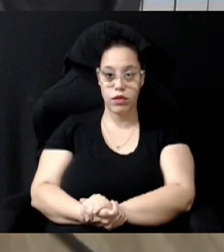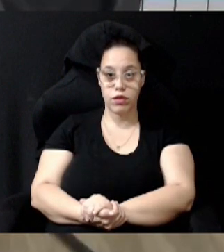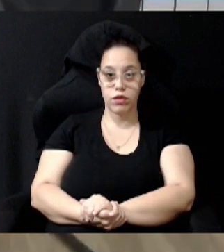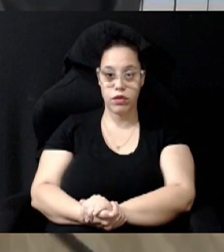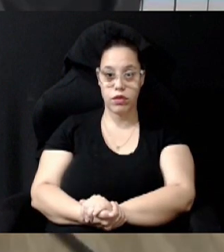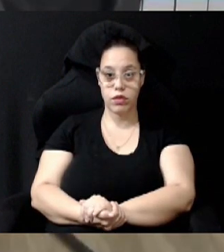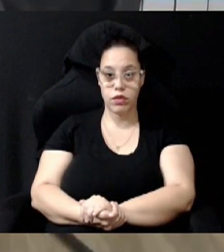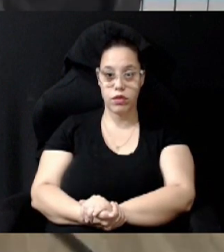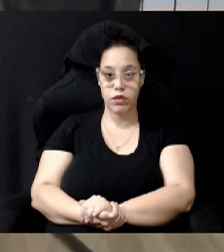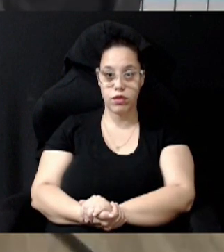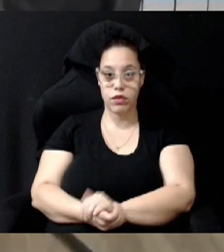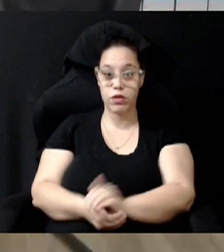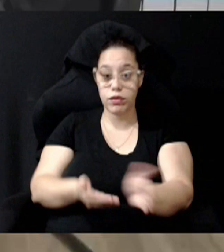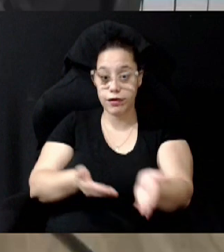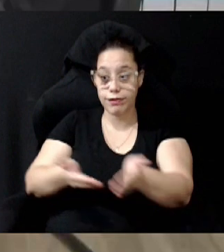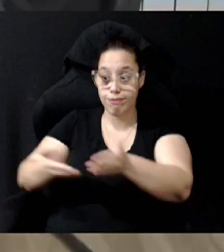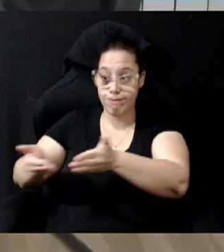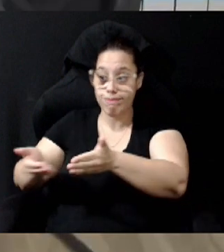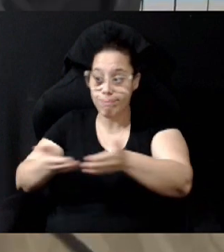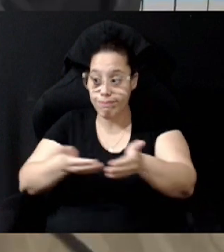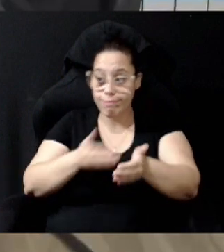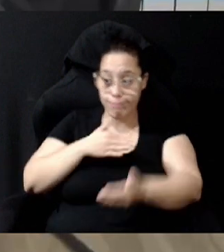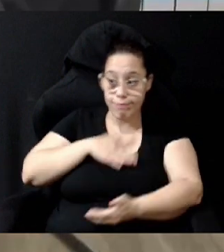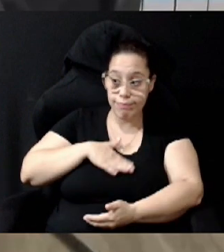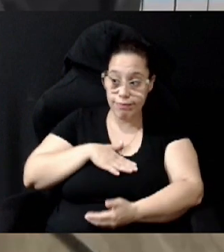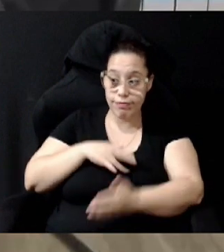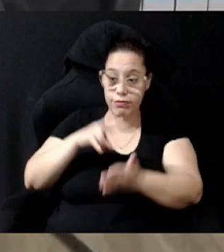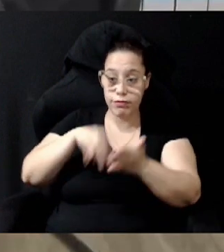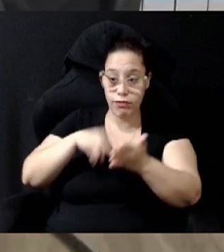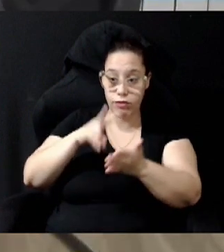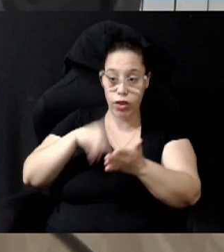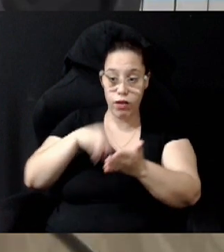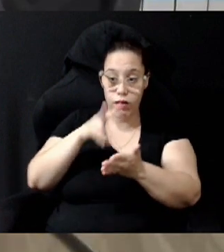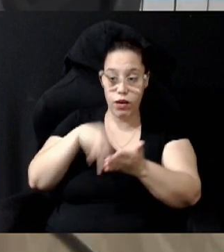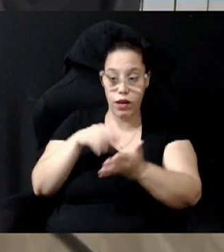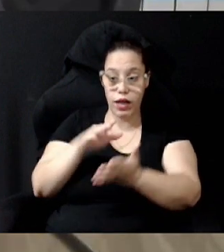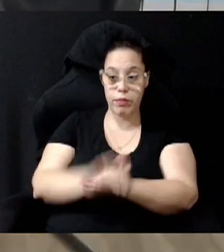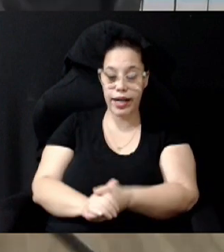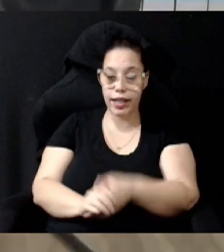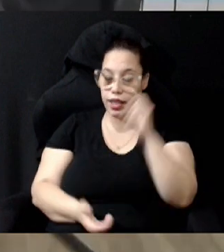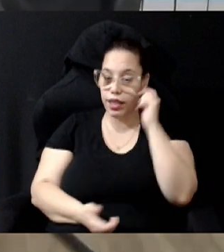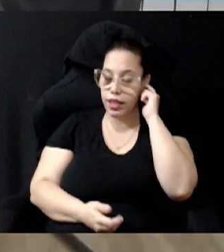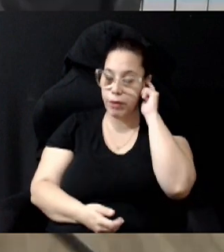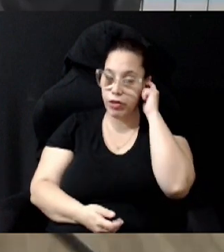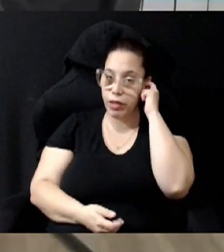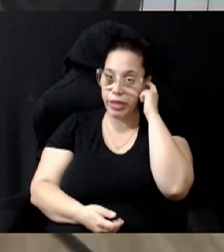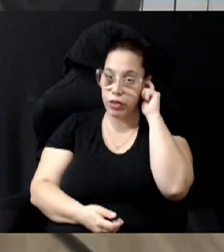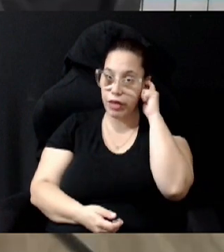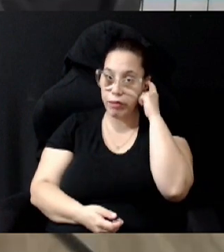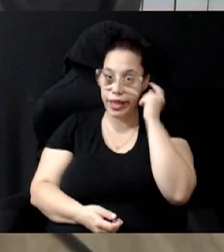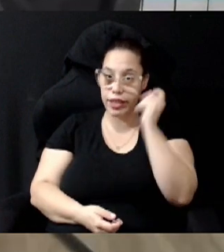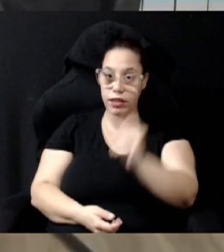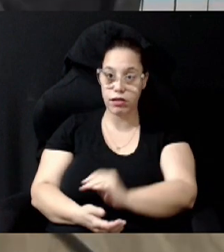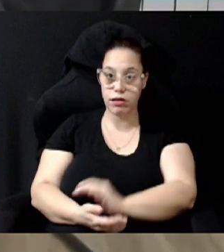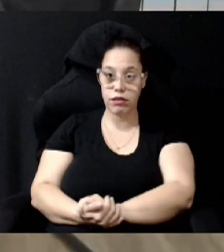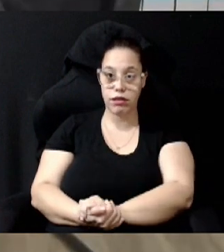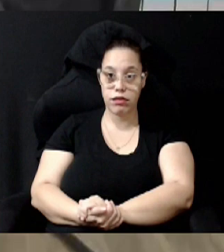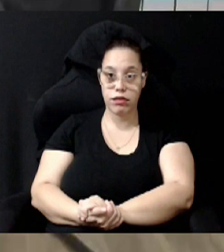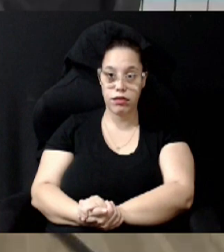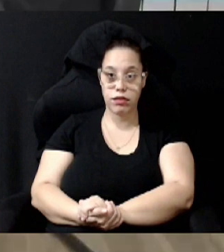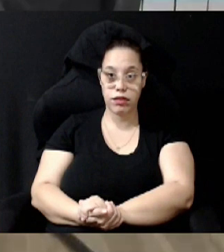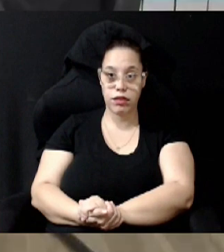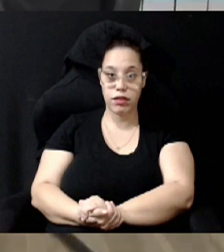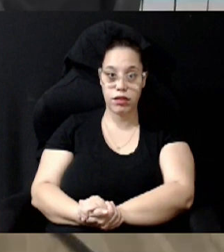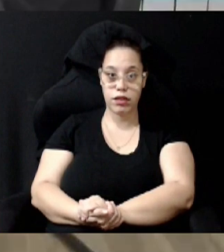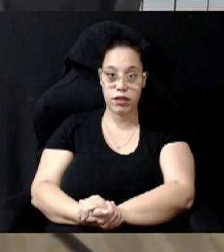aí. O pessoal vai querer ler esse assunto tão interessante. Um estudo, né, professor, que o senhor fez aí de tempos. Tem o segundo